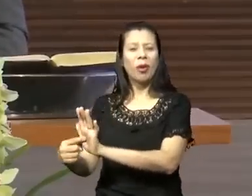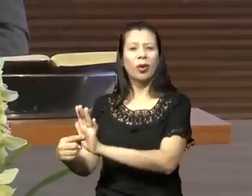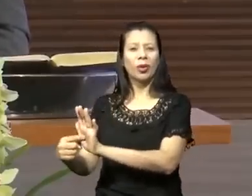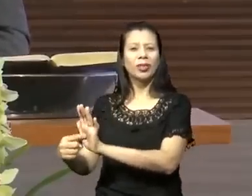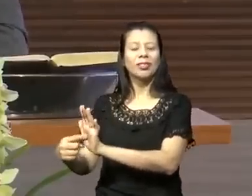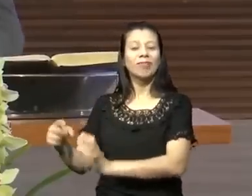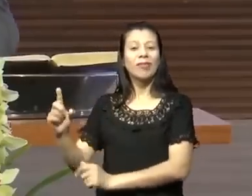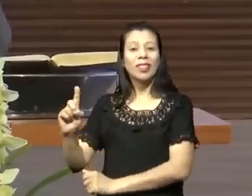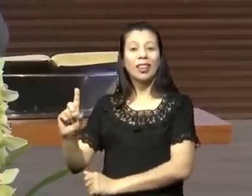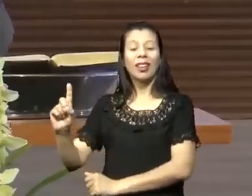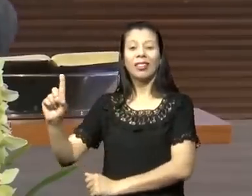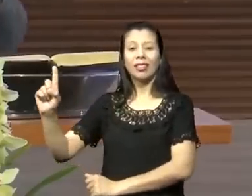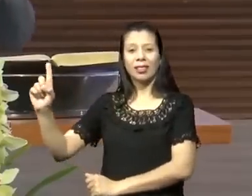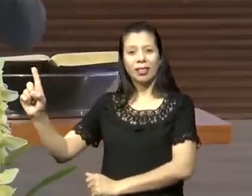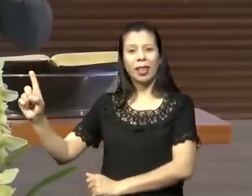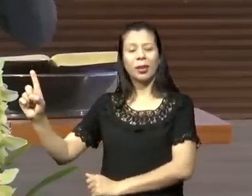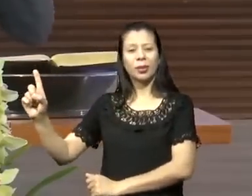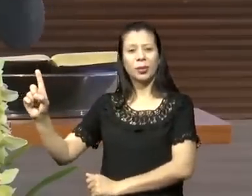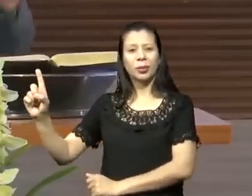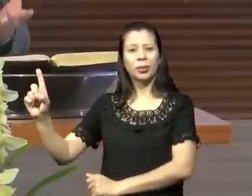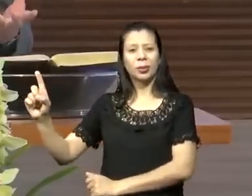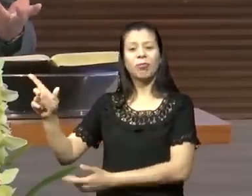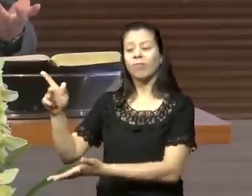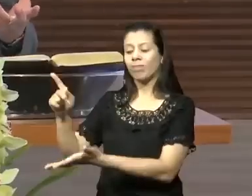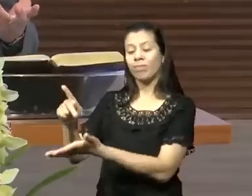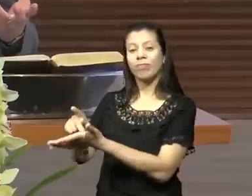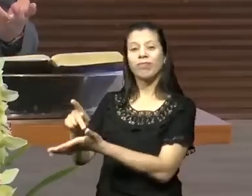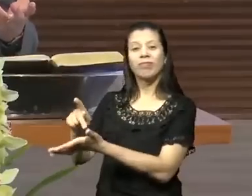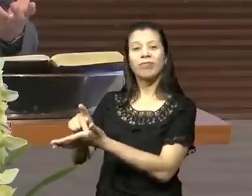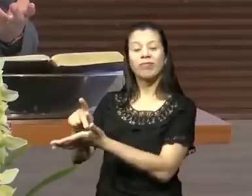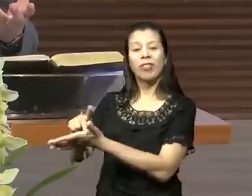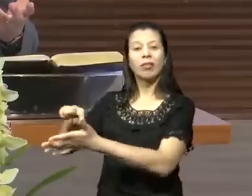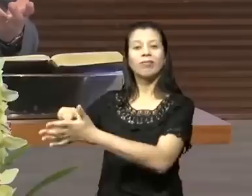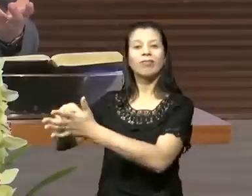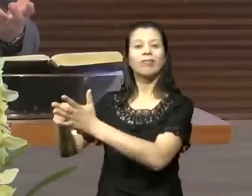e ele diz assim eu sou a verdade